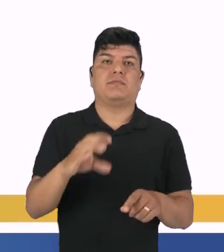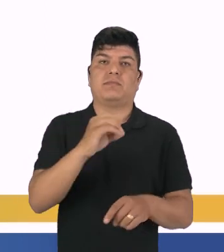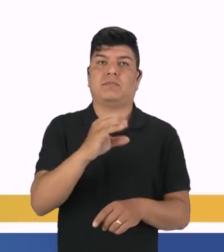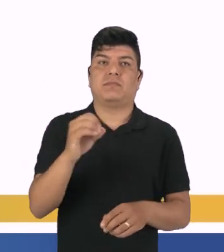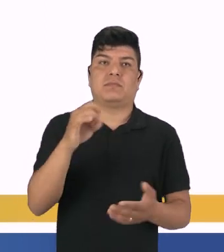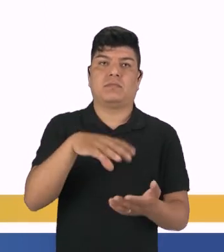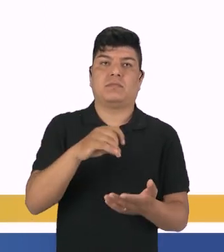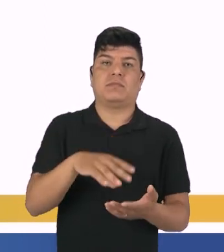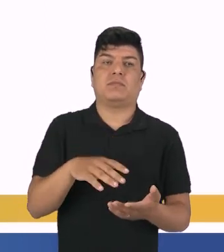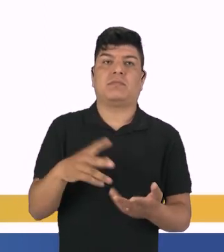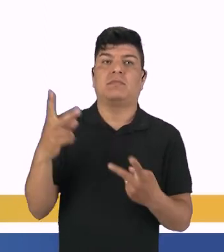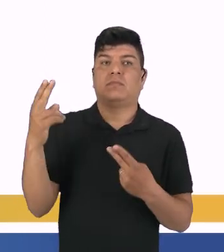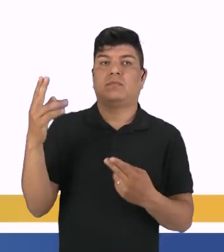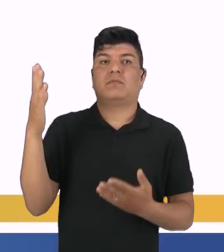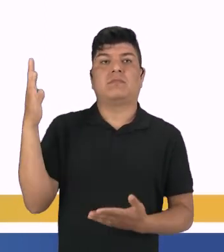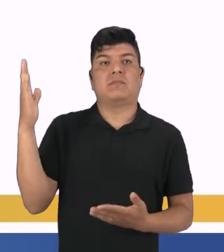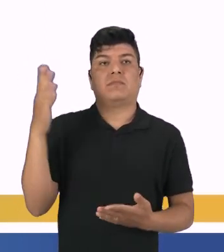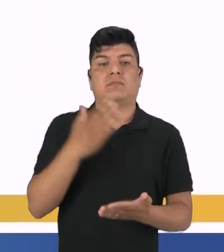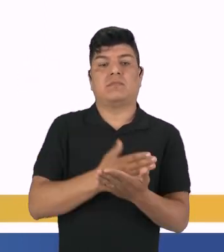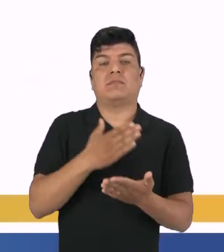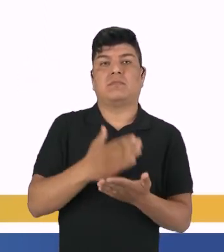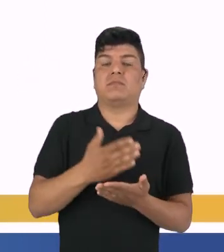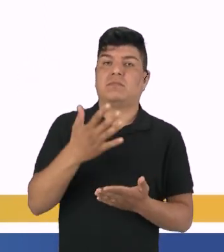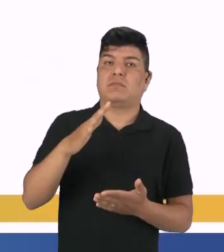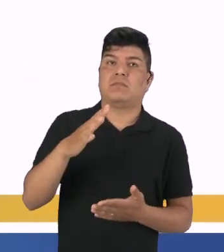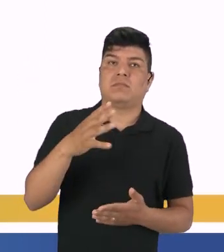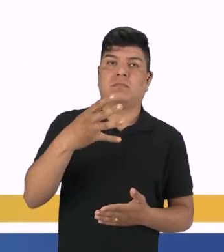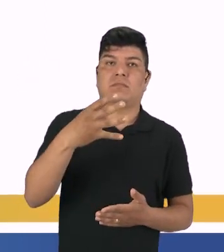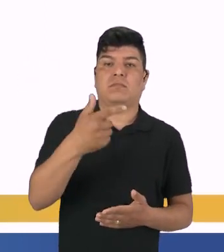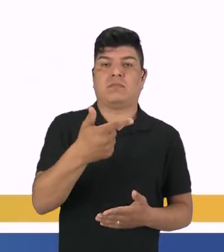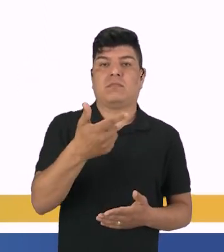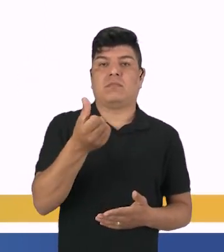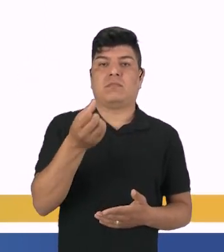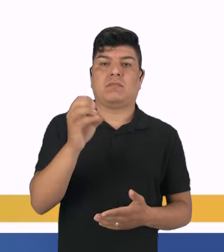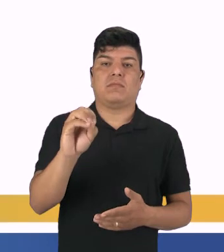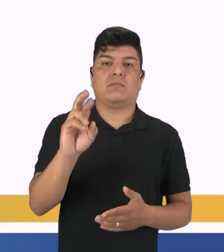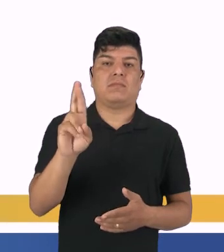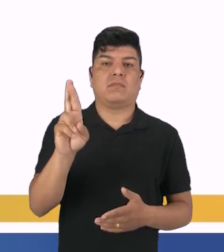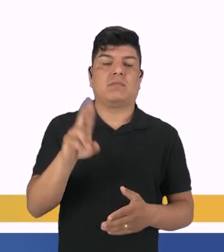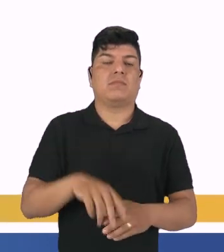seria o resto, né? E aí a parcela ficou em R$260.